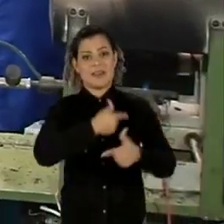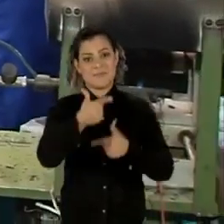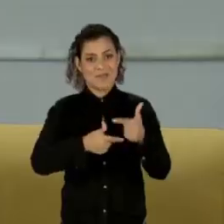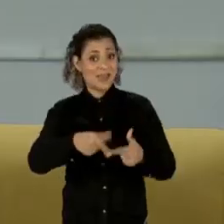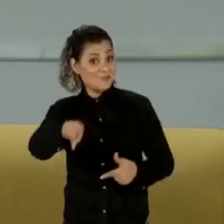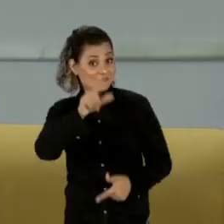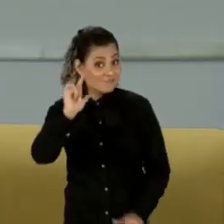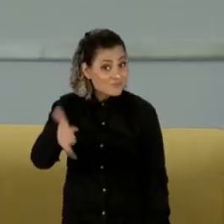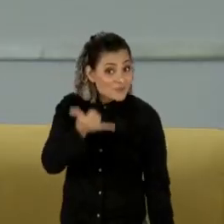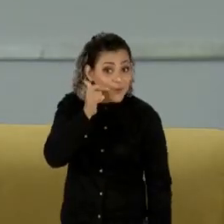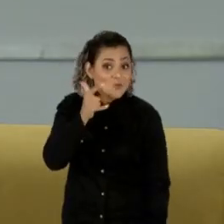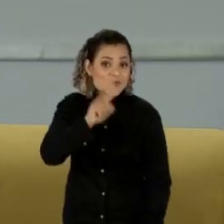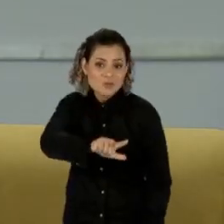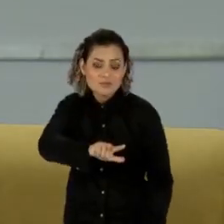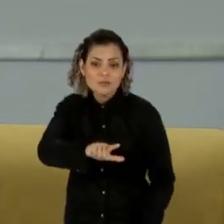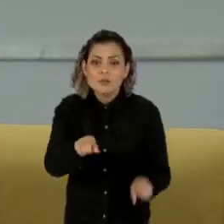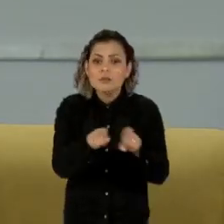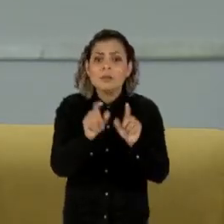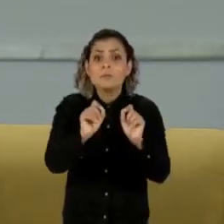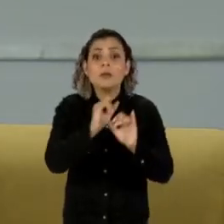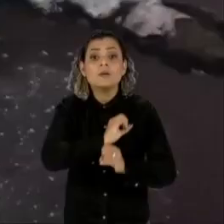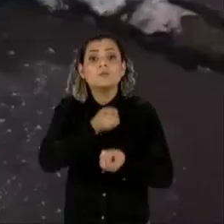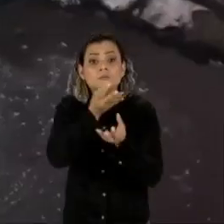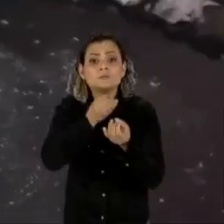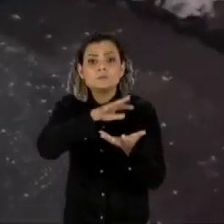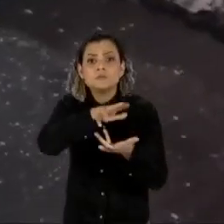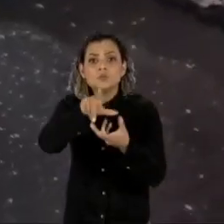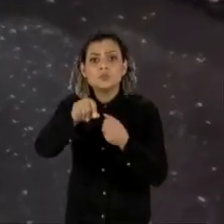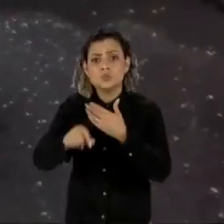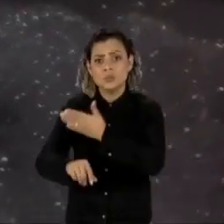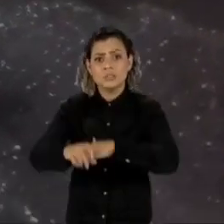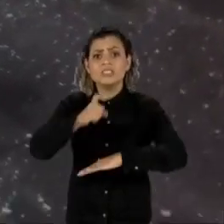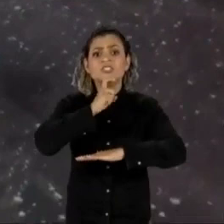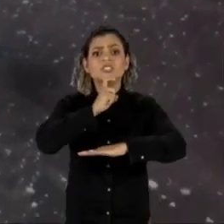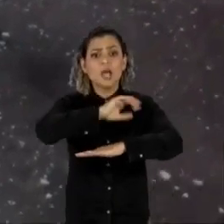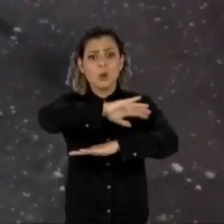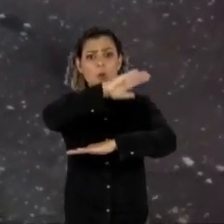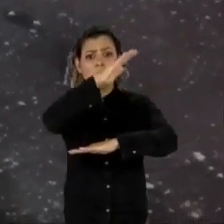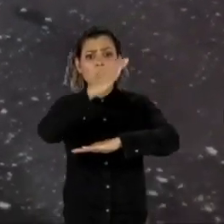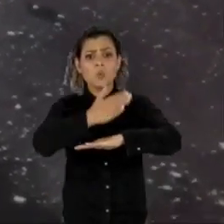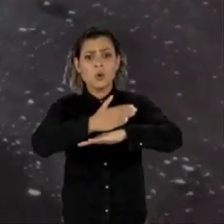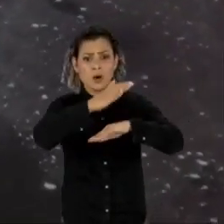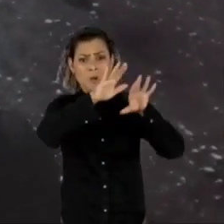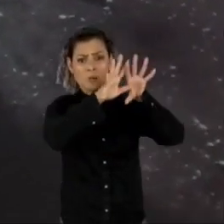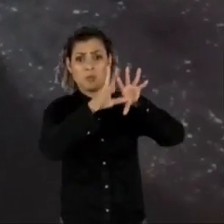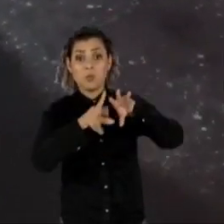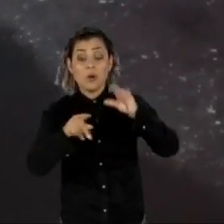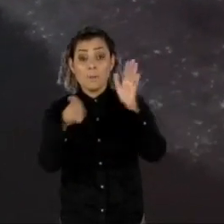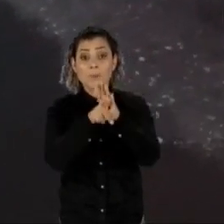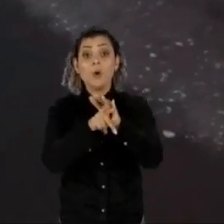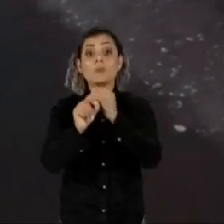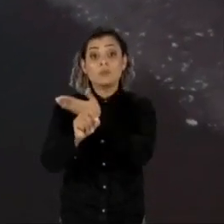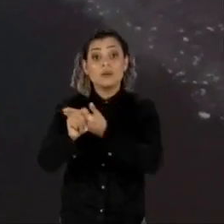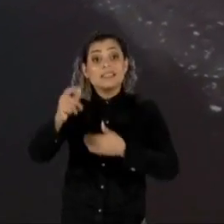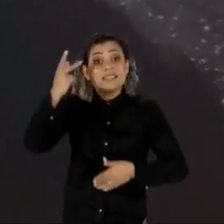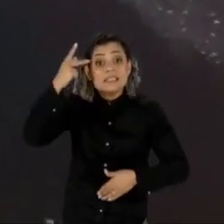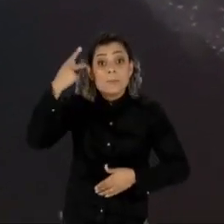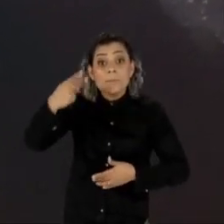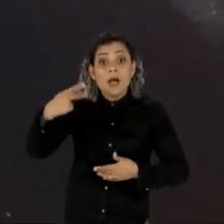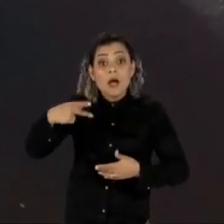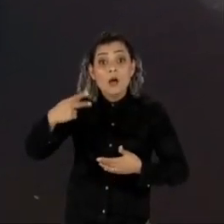trabalho nas notícias internacionais o imenso bloco de gelo do tamanho da cidade de são paulo que se desprendeu da